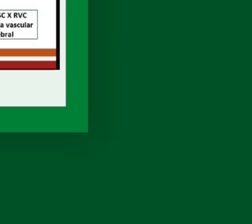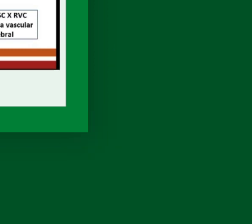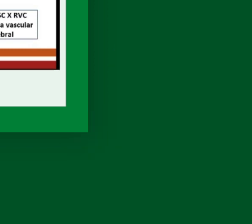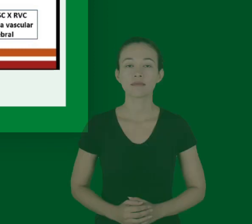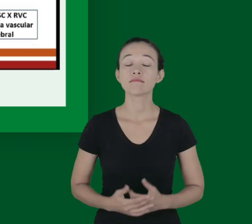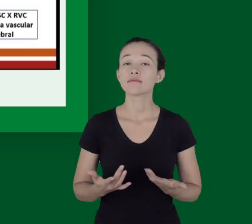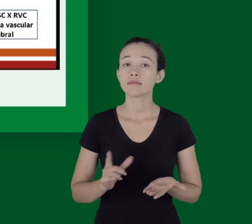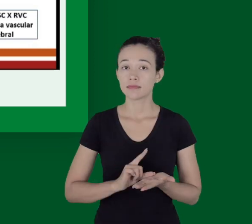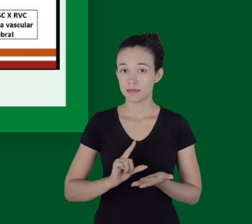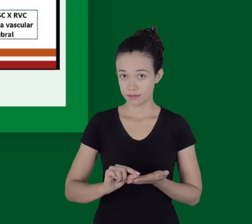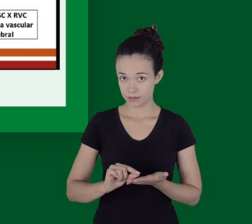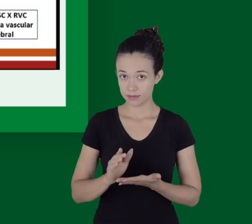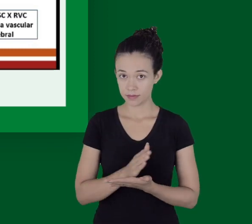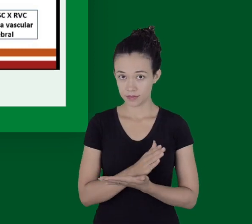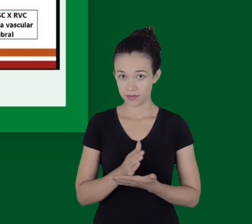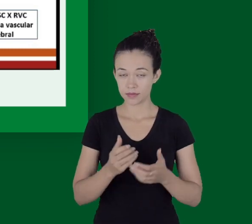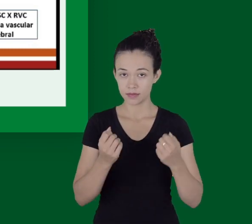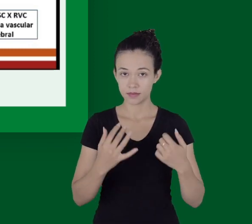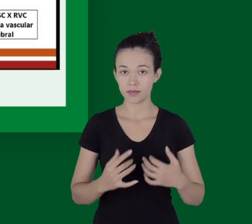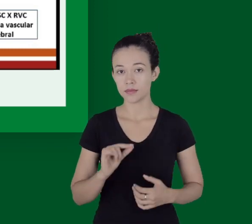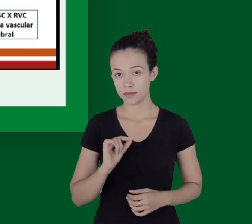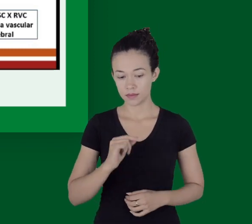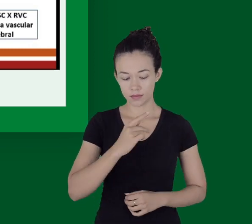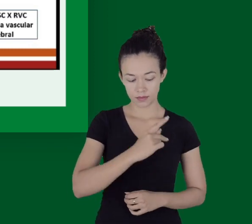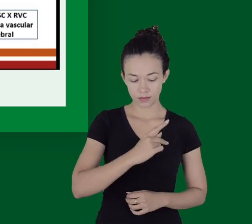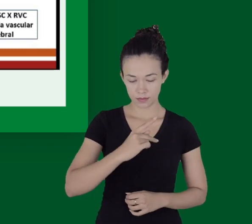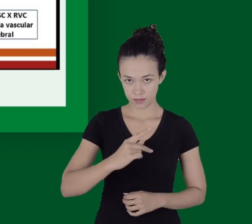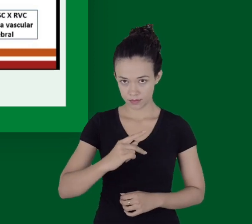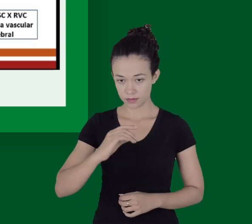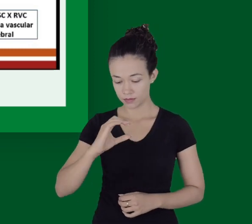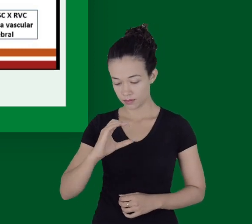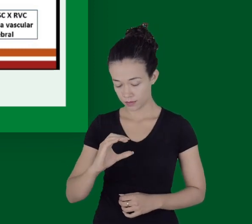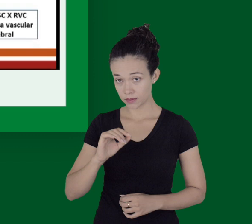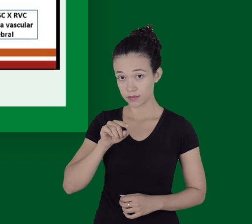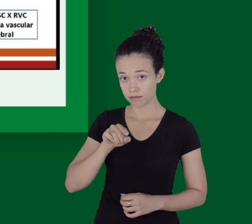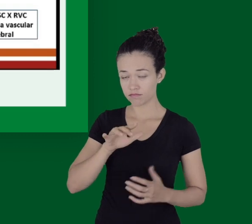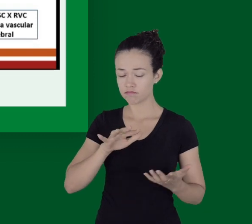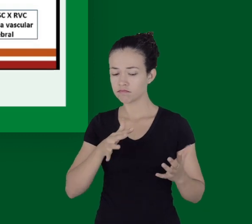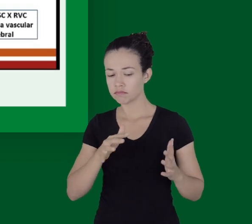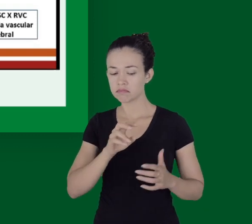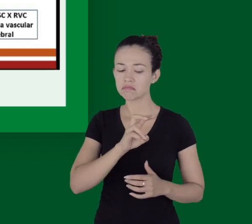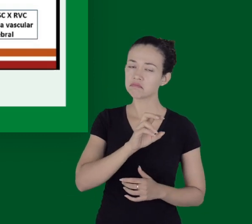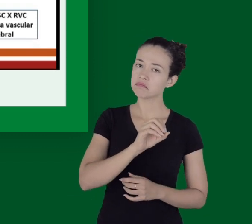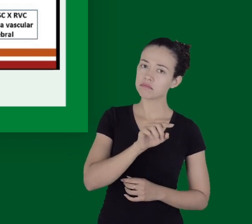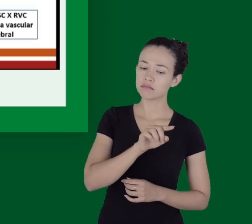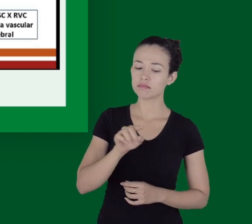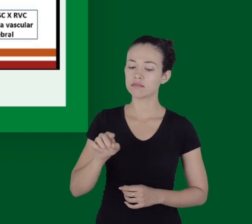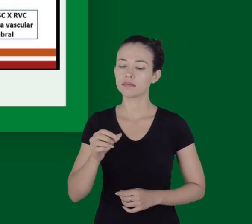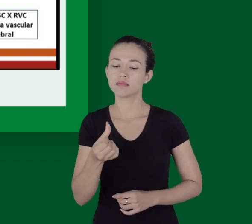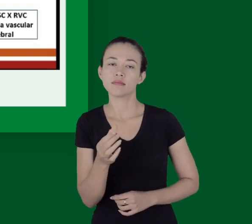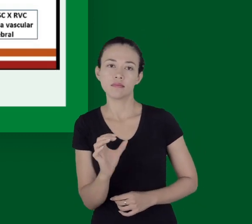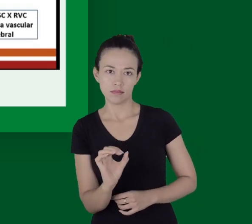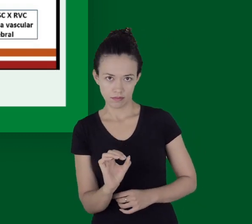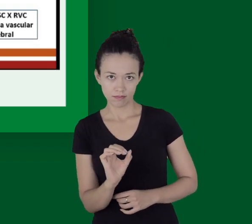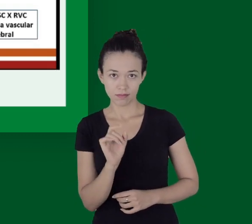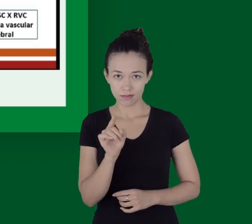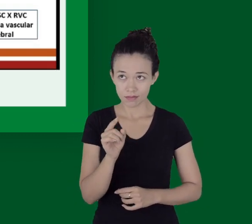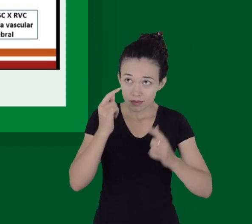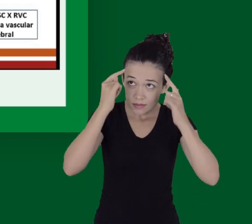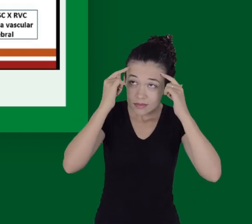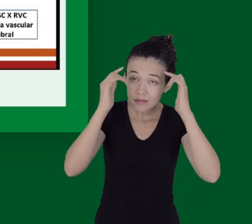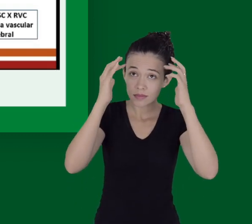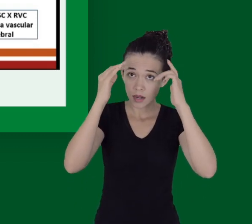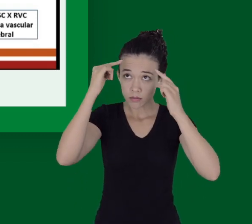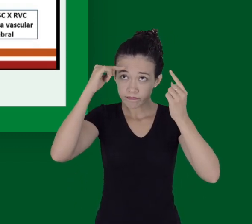consigo permitir esse fluxo cerebral de forma adequada, essa pressão arterial, ela está baixa.